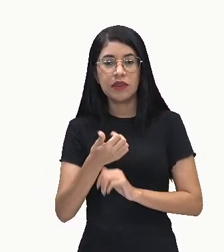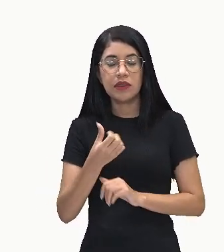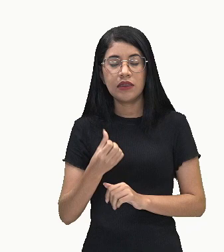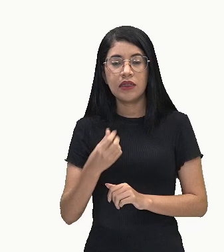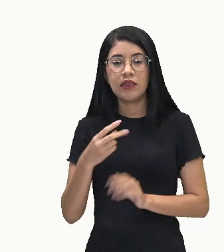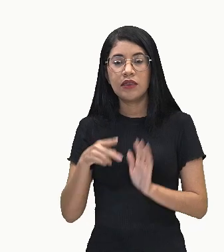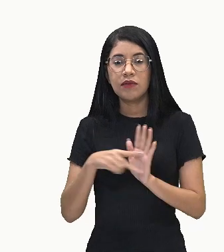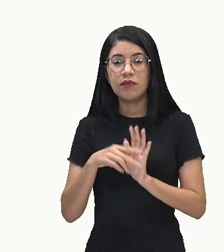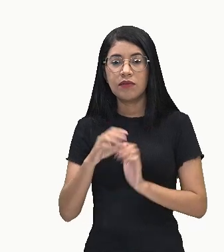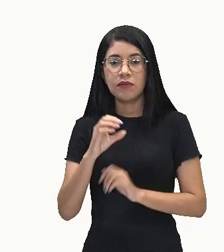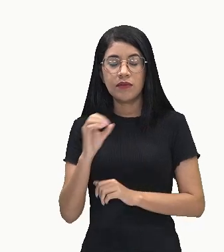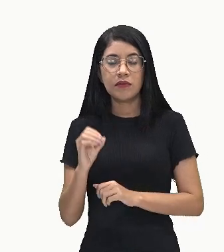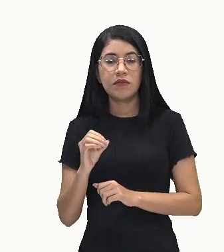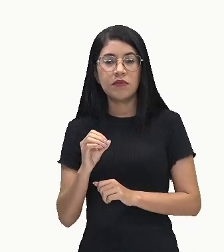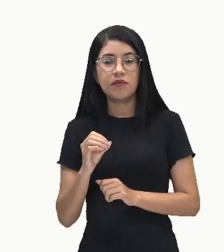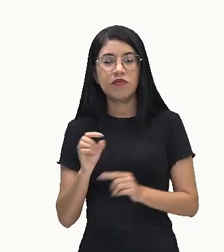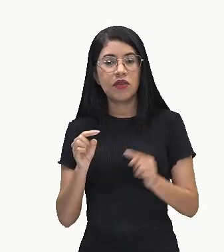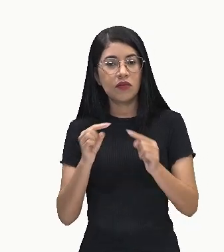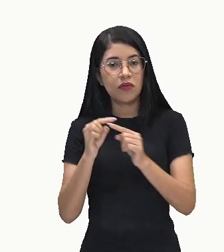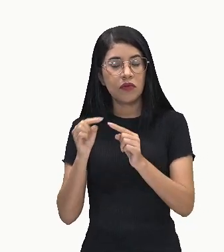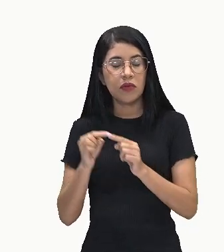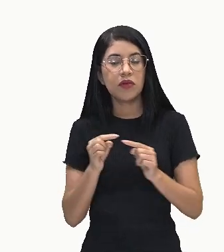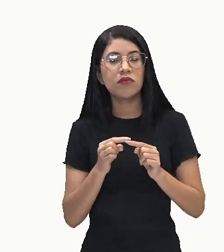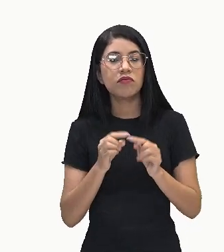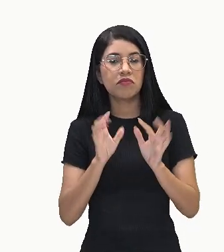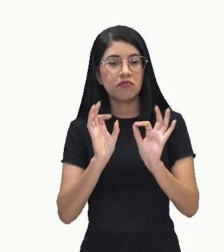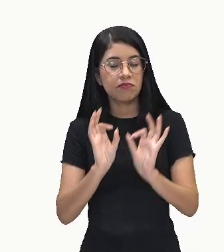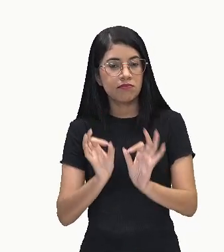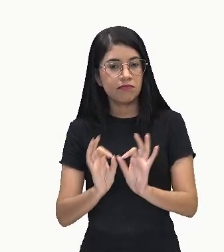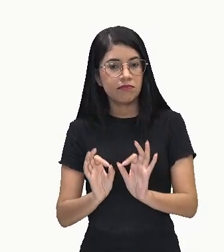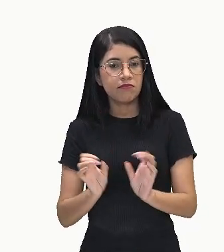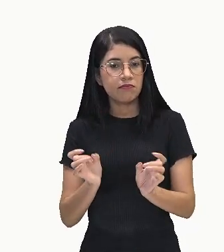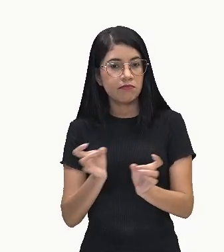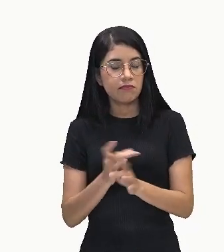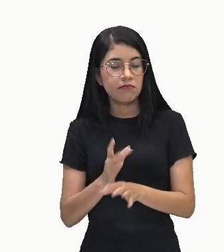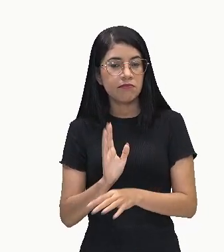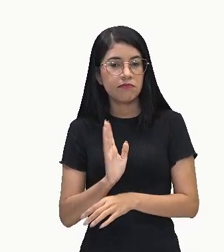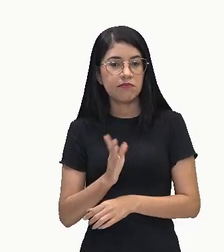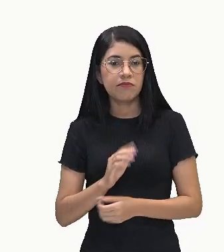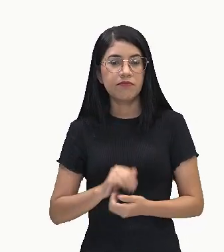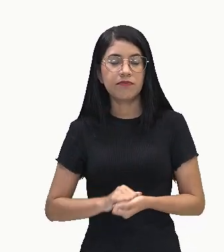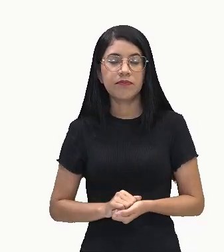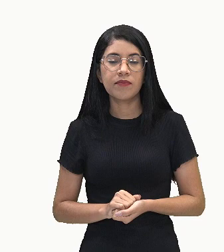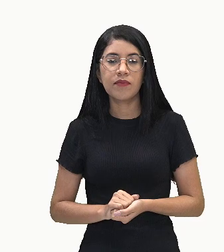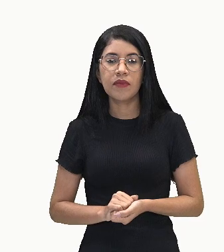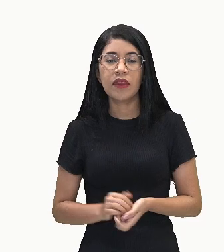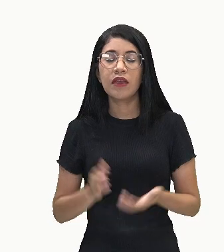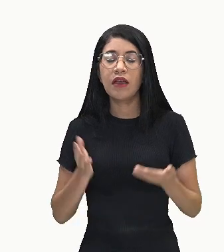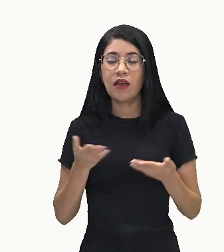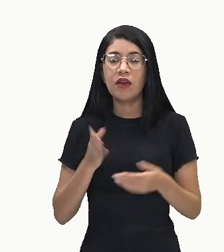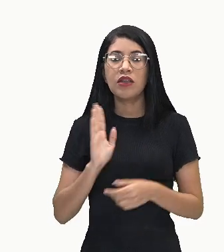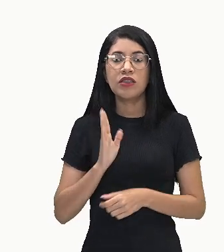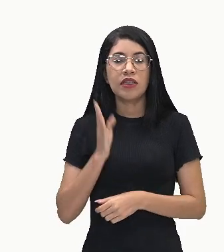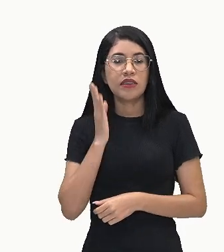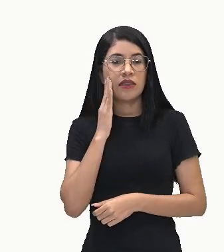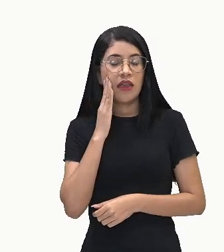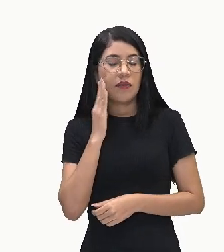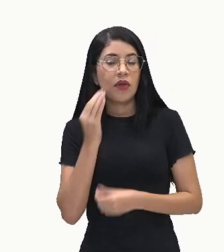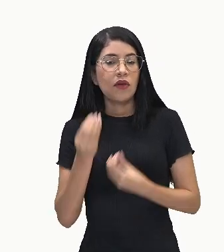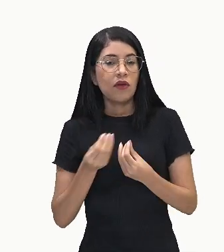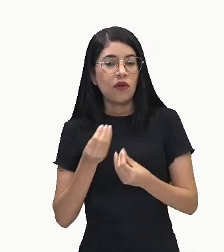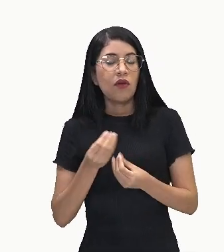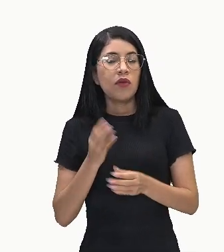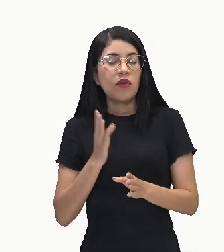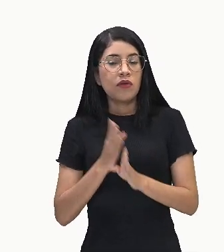0. Tudo bateu, tudo perfeito, certinho, certinho. Agora que nós sabemos qual é o valor